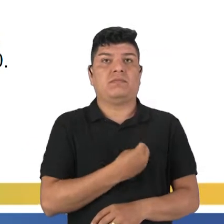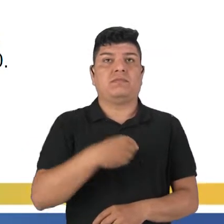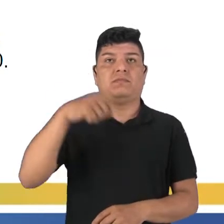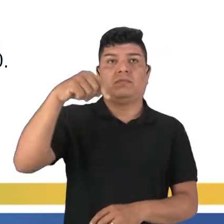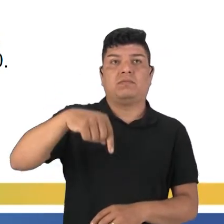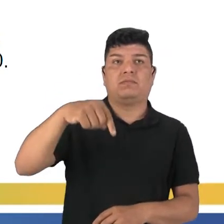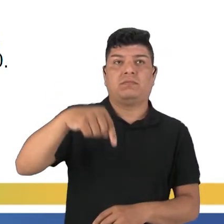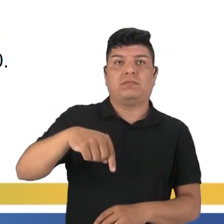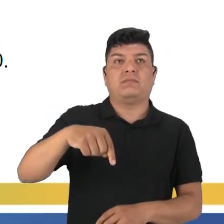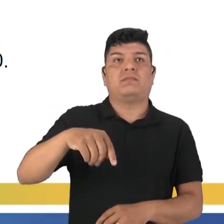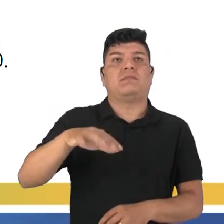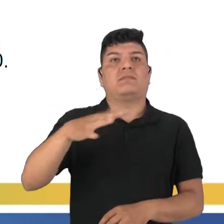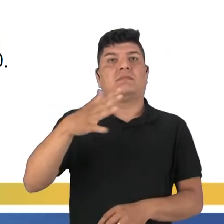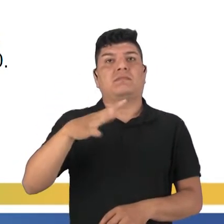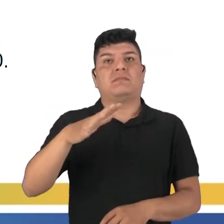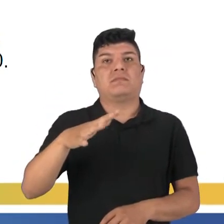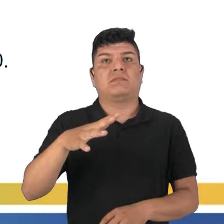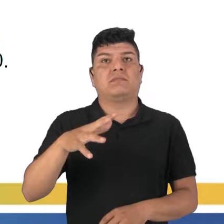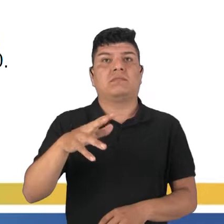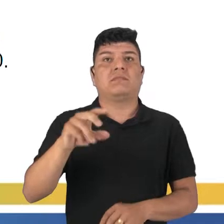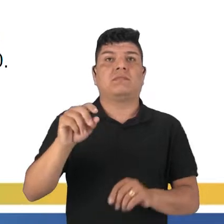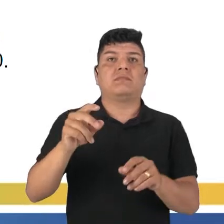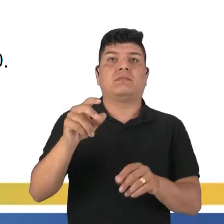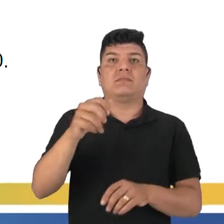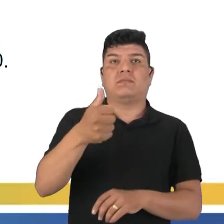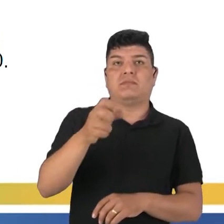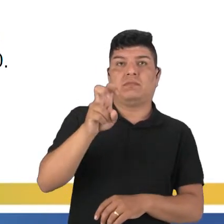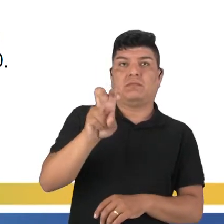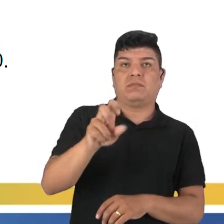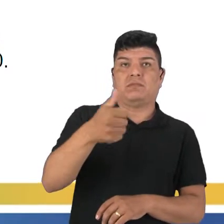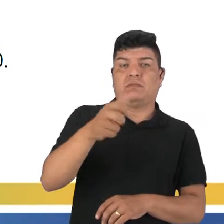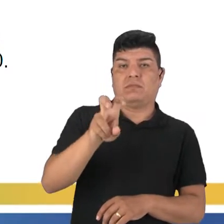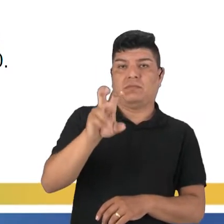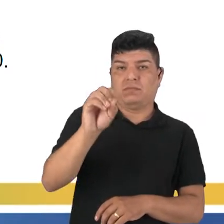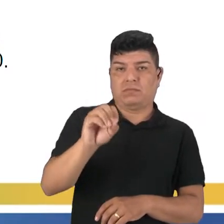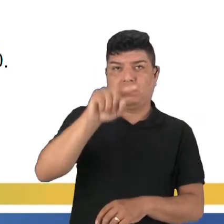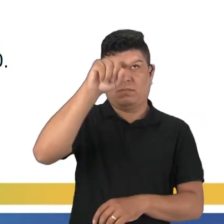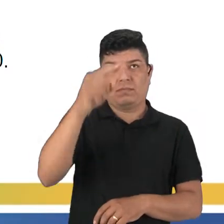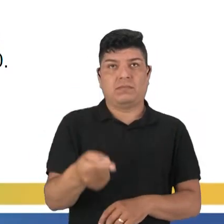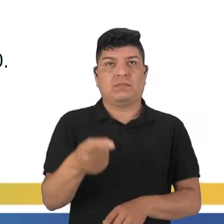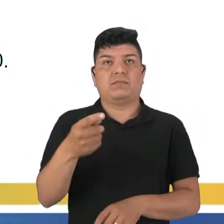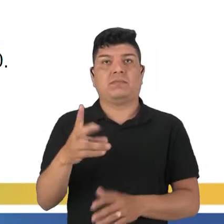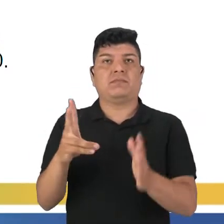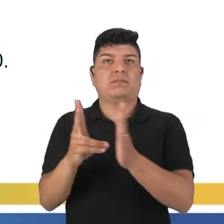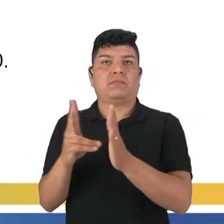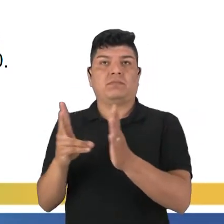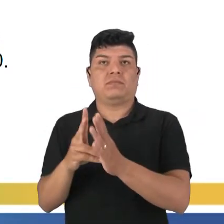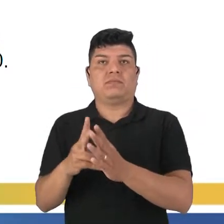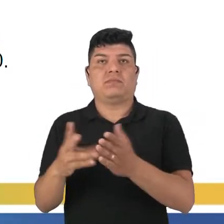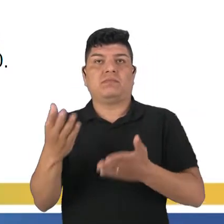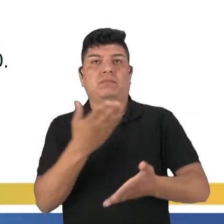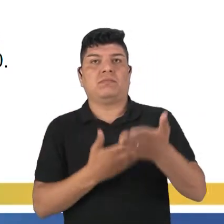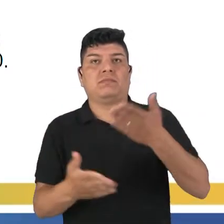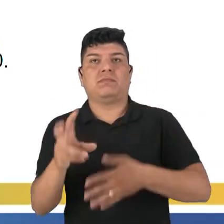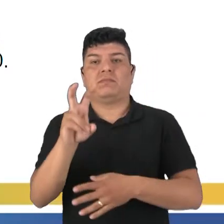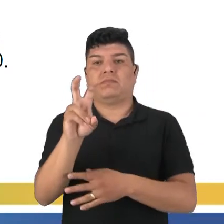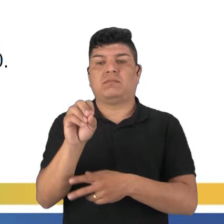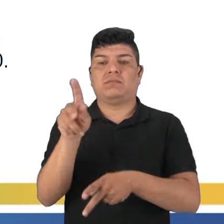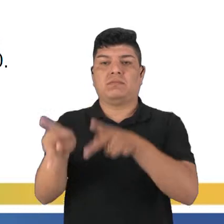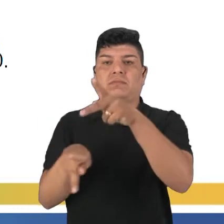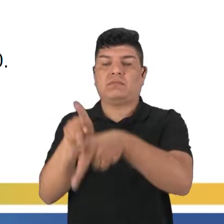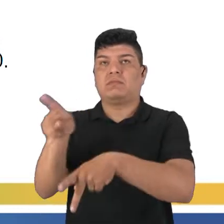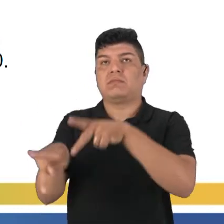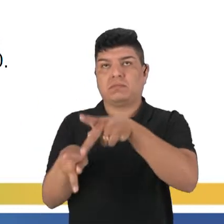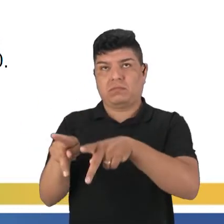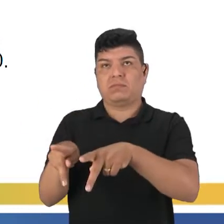né, distribuídos em 15 povos no nosso estado do Acre. E aí, então, quais são as causas, né, quais foram as causas,